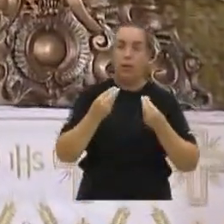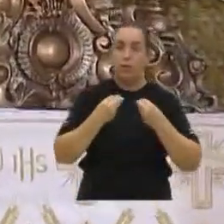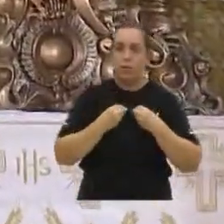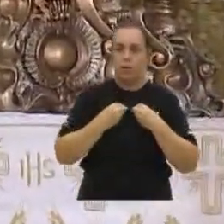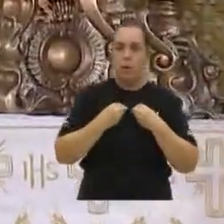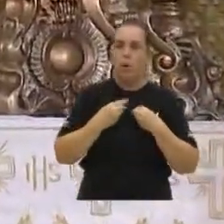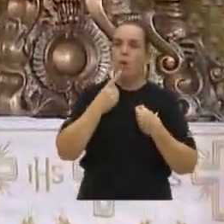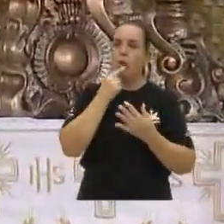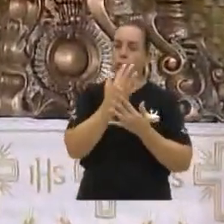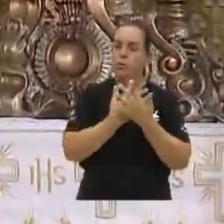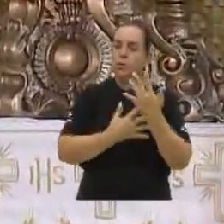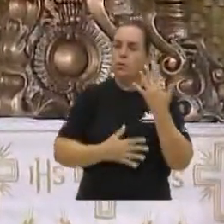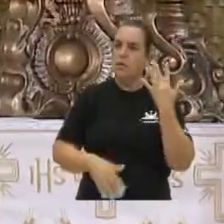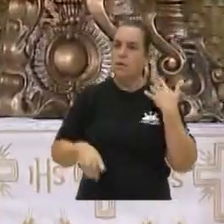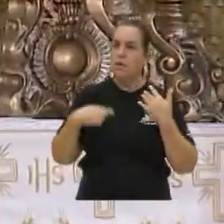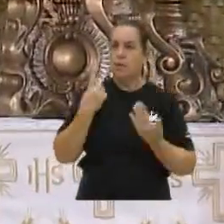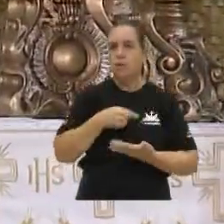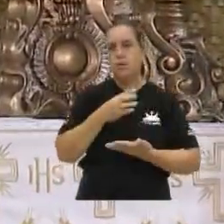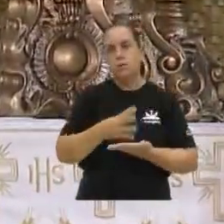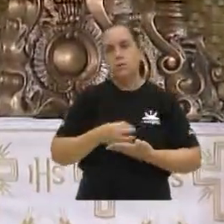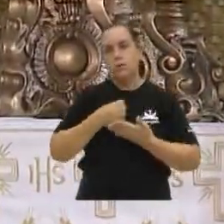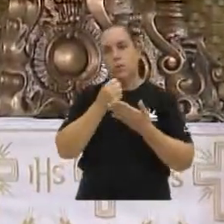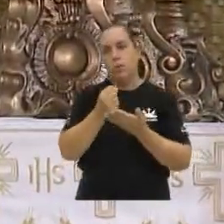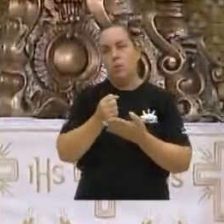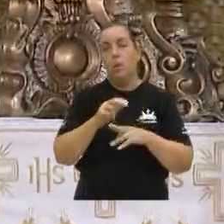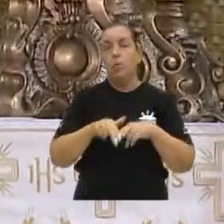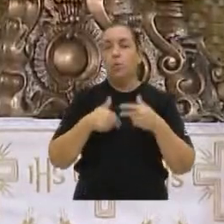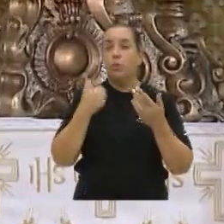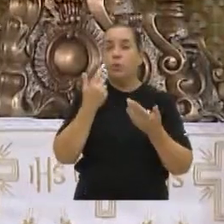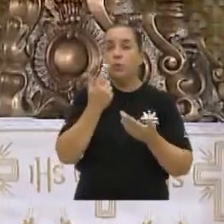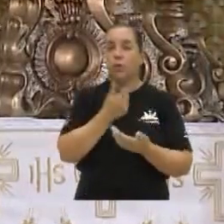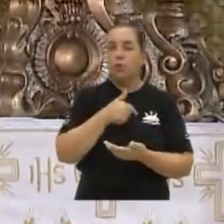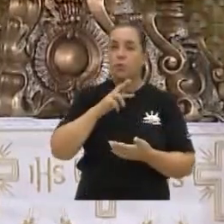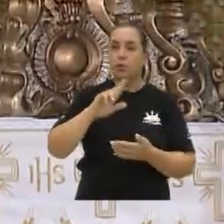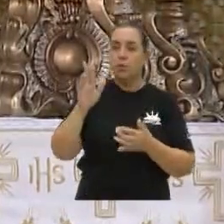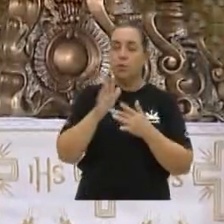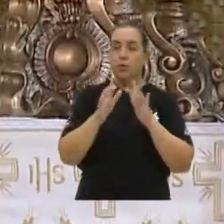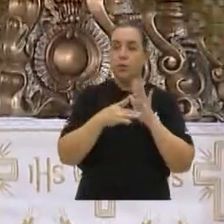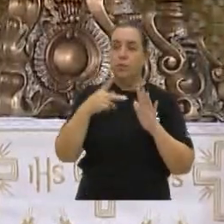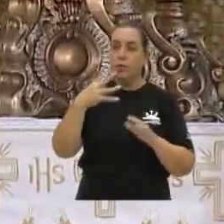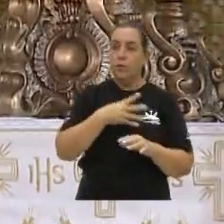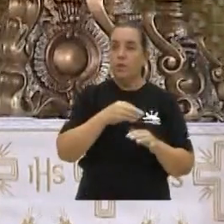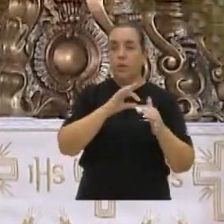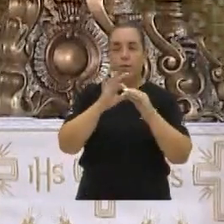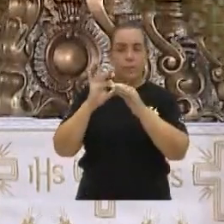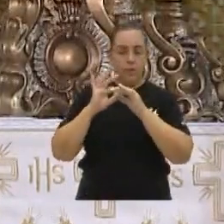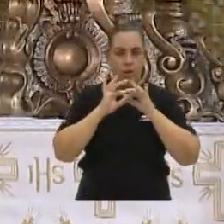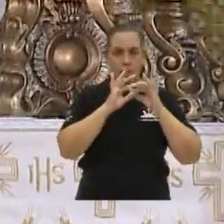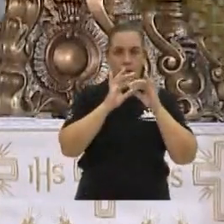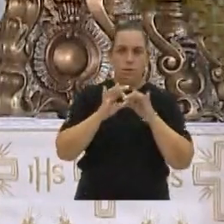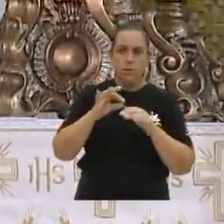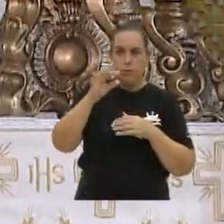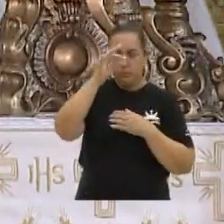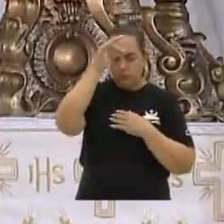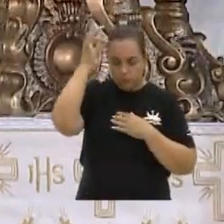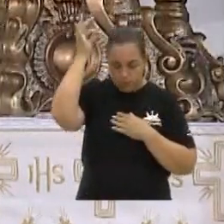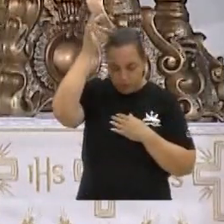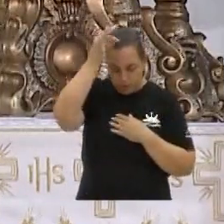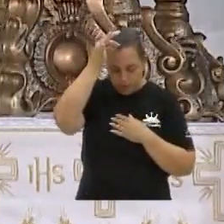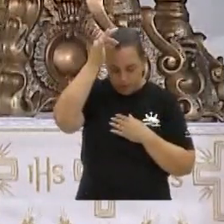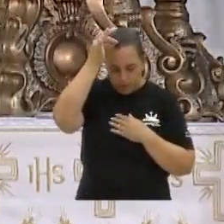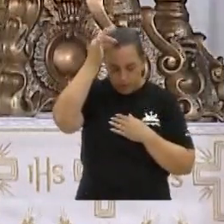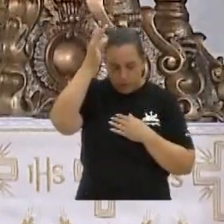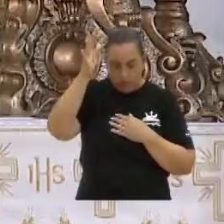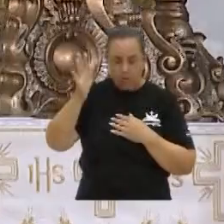que nos redimiu. Por nosso Senhor Jesus Cristo, vosso Filho, na unidade